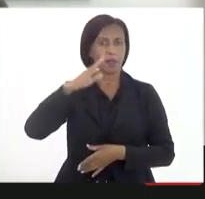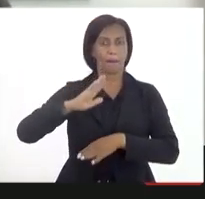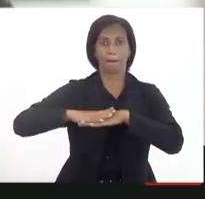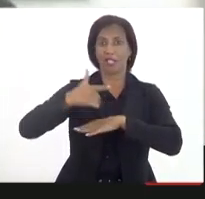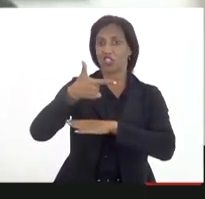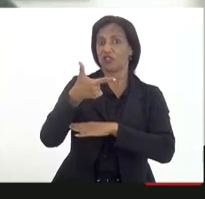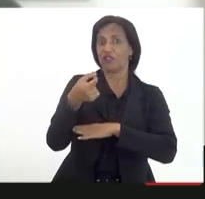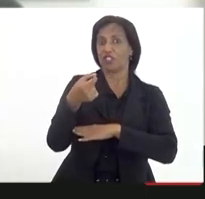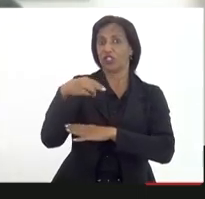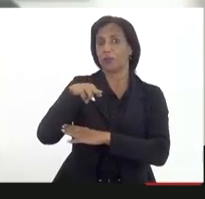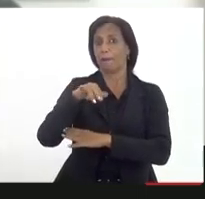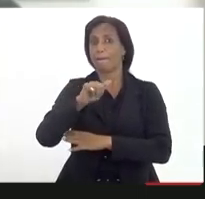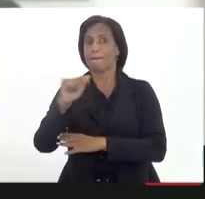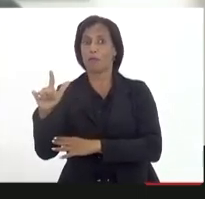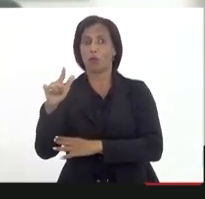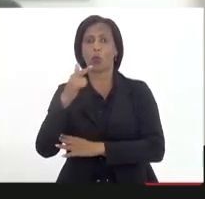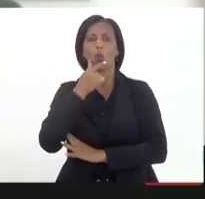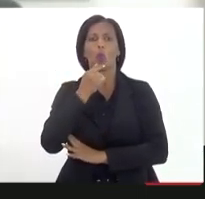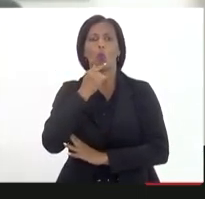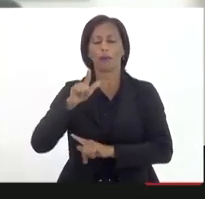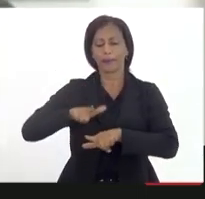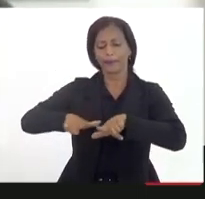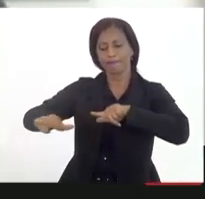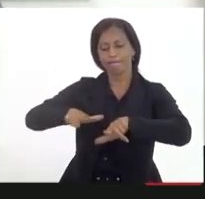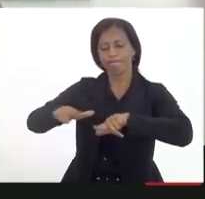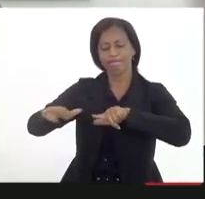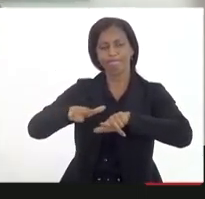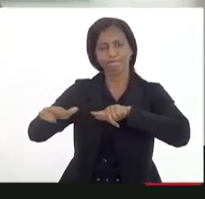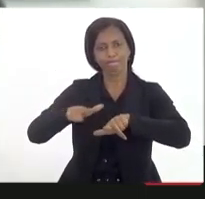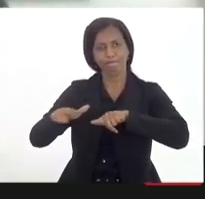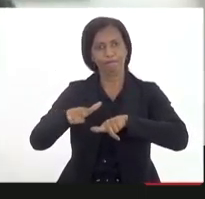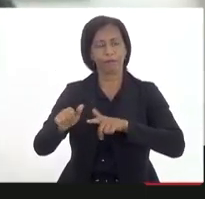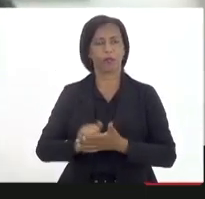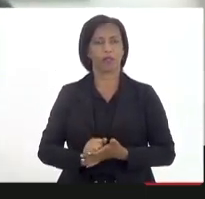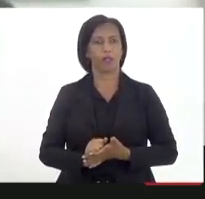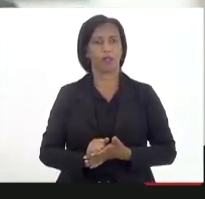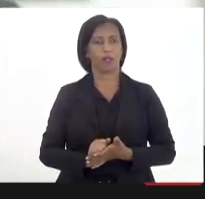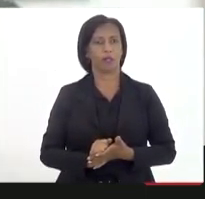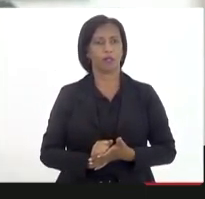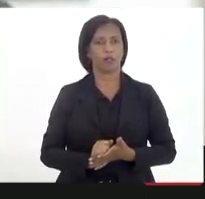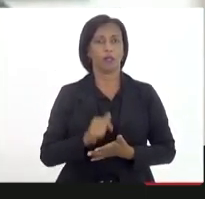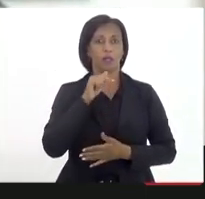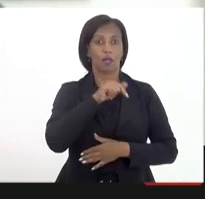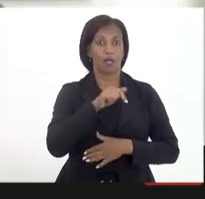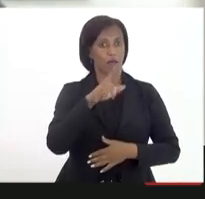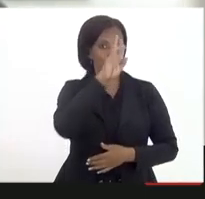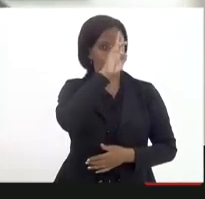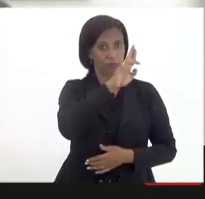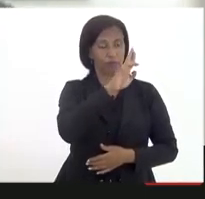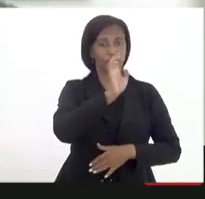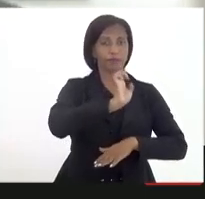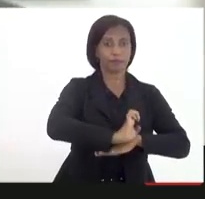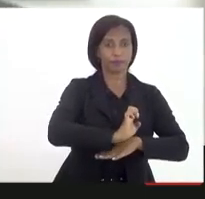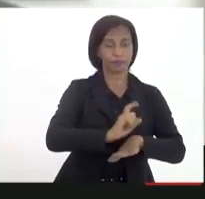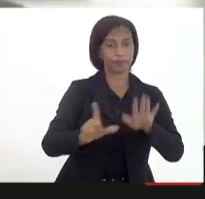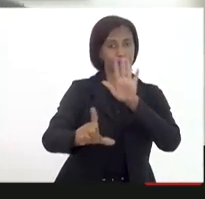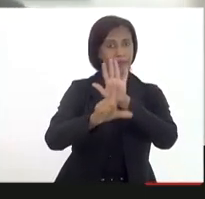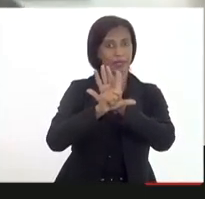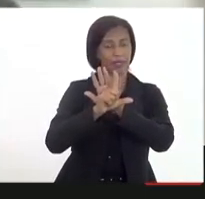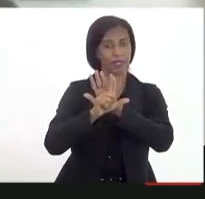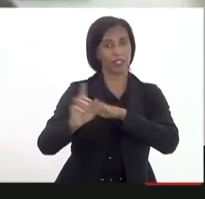20 mil homens e faculta o estado mediante aprovação de lei